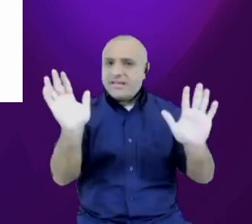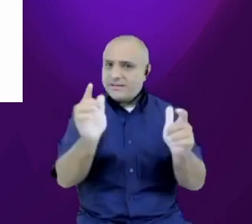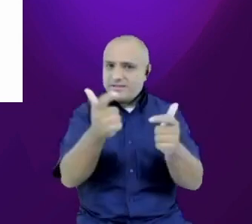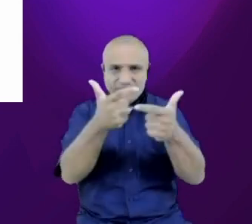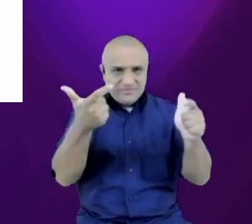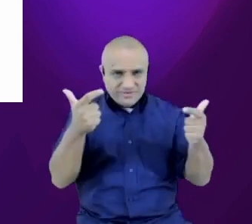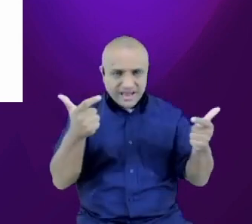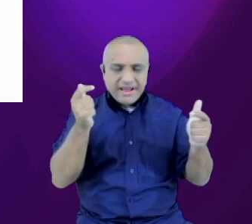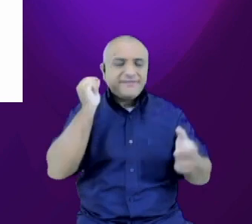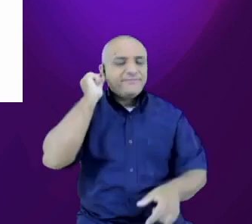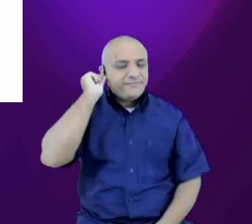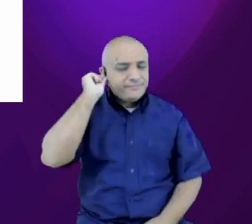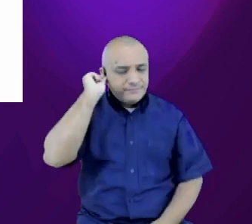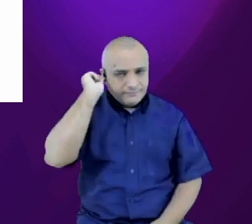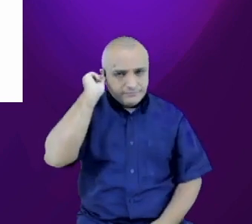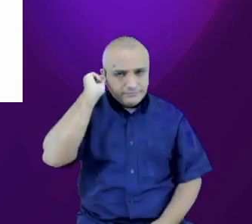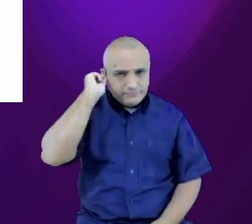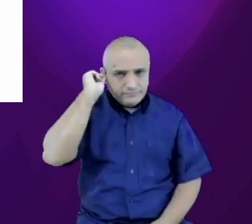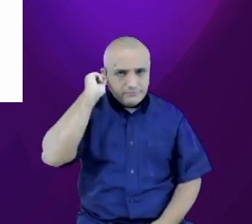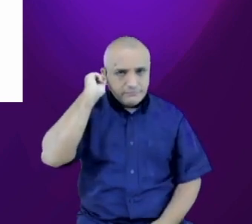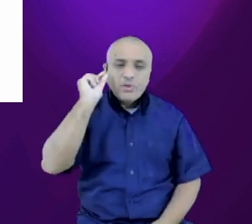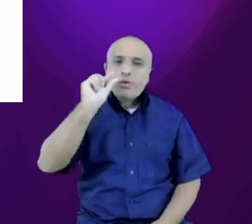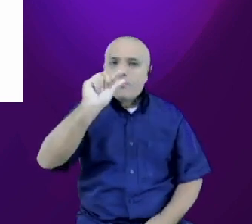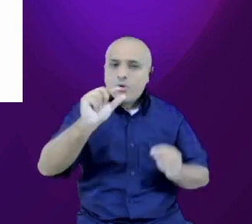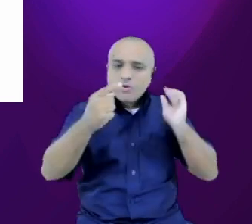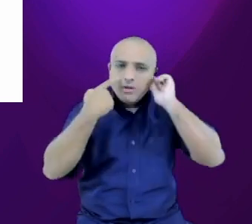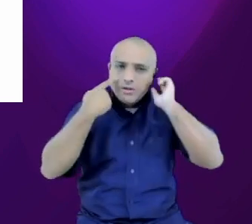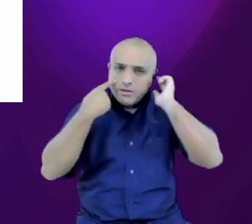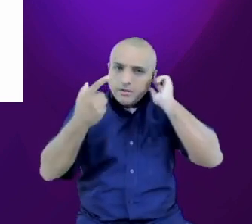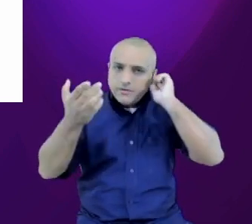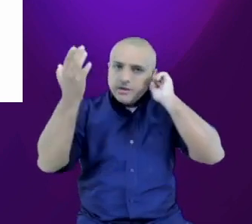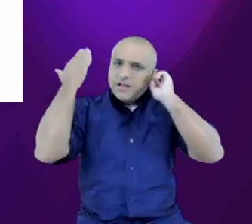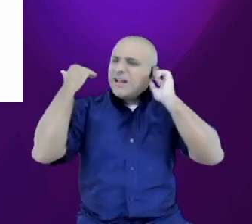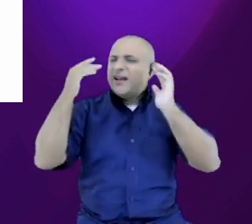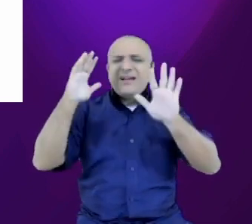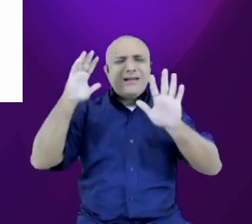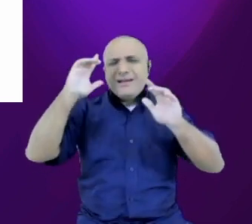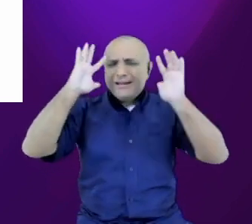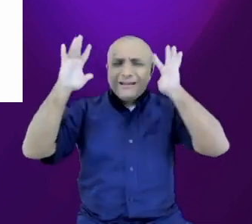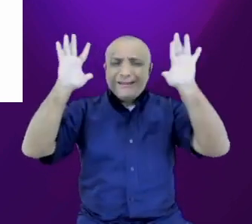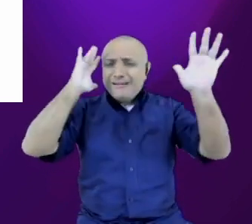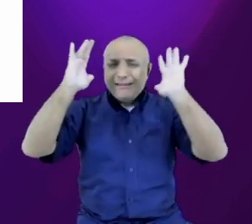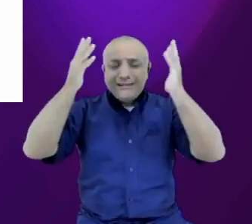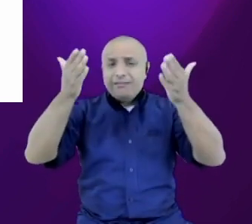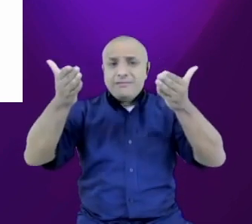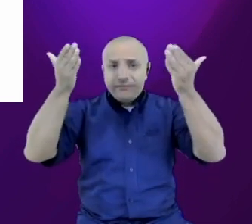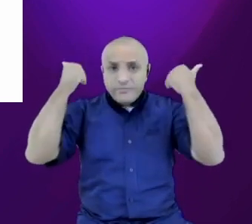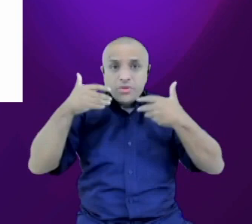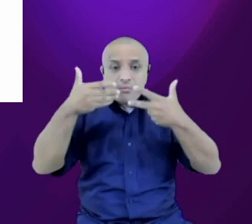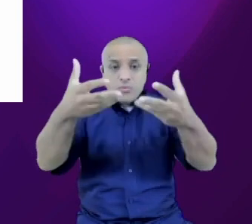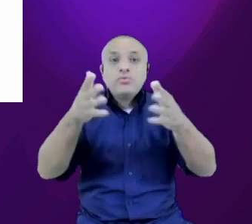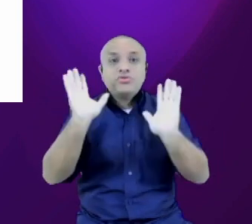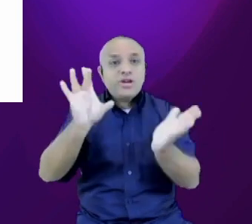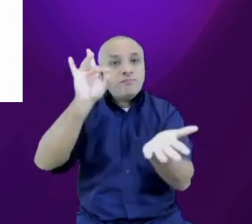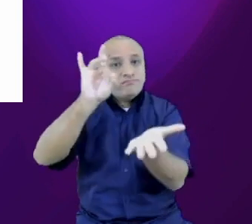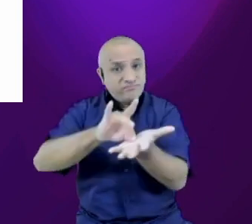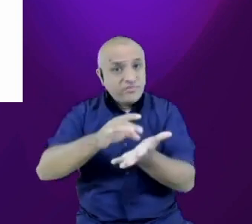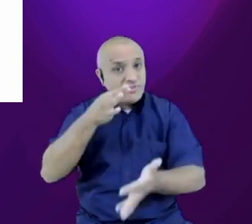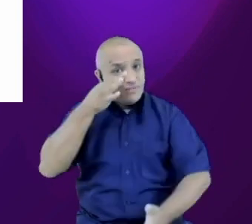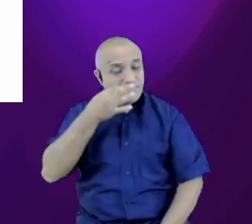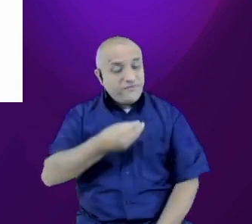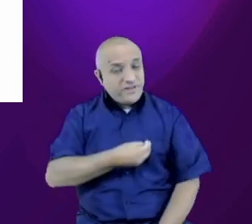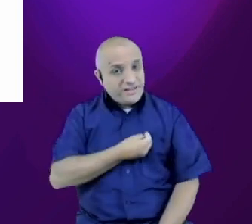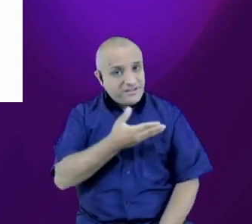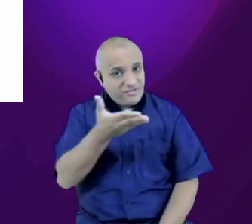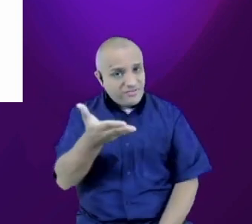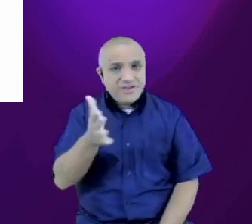Então, um pouco do que a gente viu lá atrás ainda é fantasia, mas muito já se tornou realidade. Agora eu vou trazer